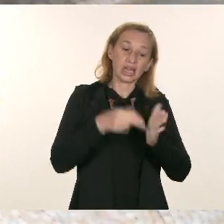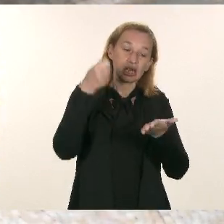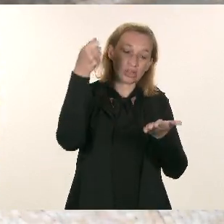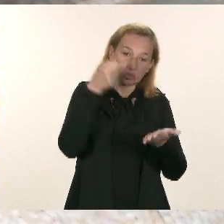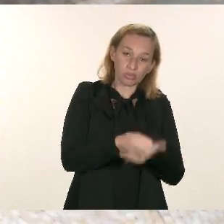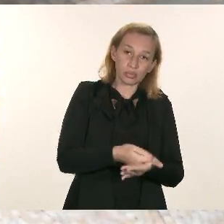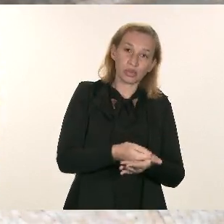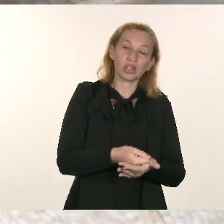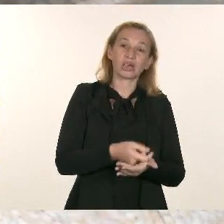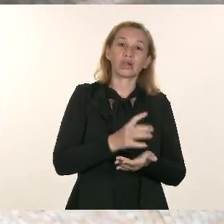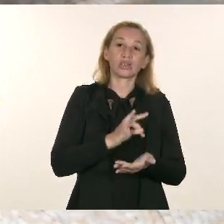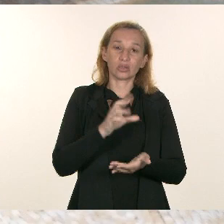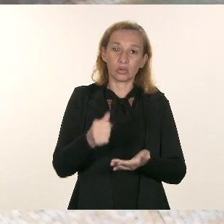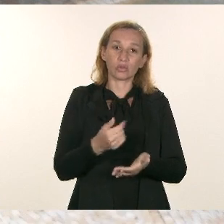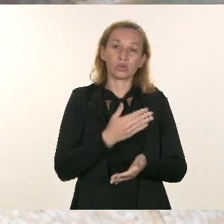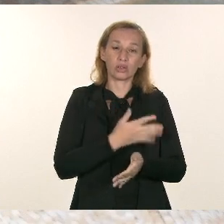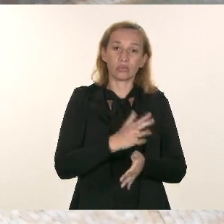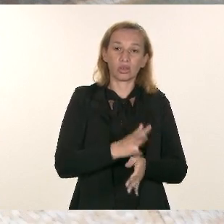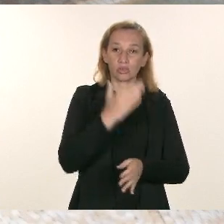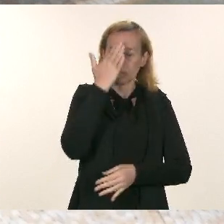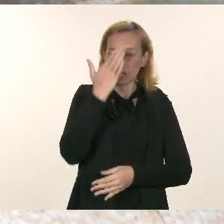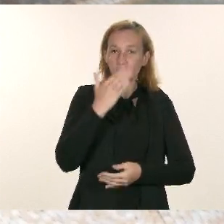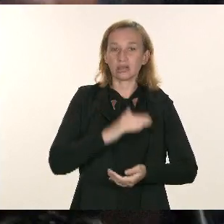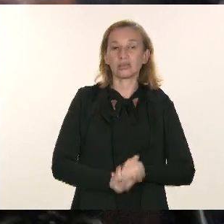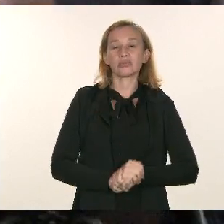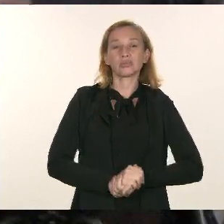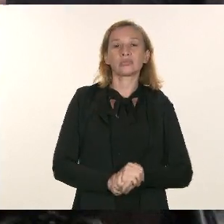treinamentos. Obrigado, senhor presidente.